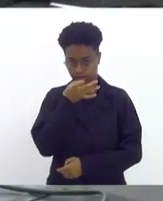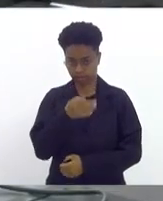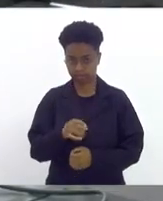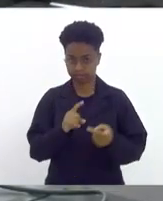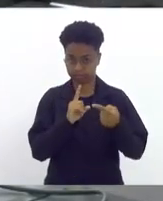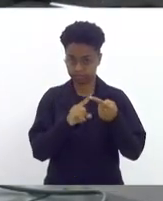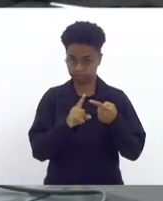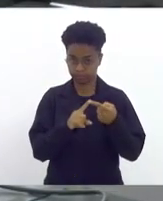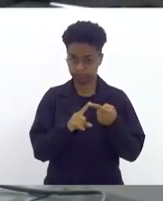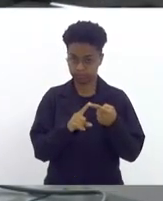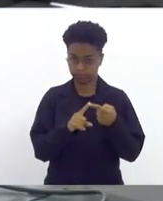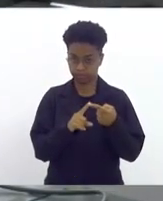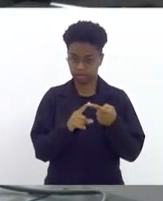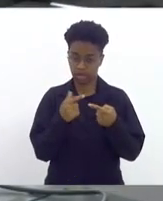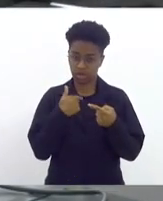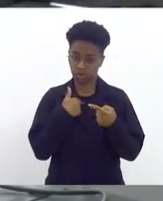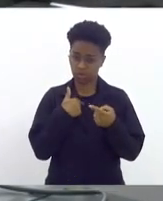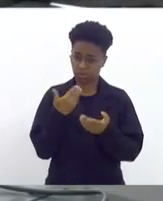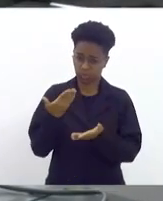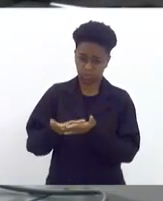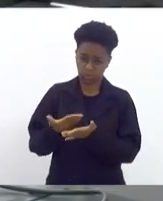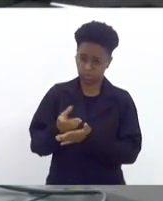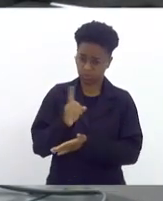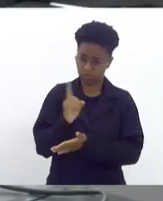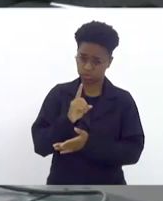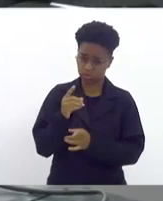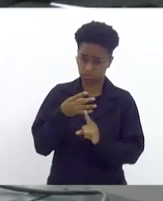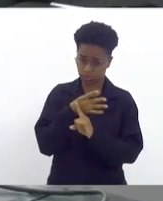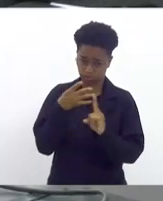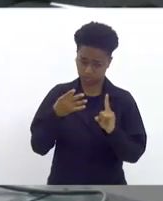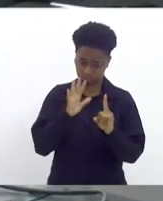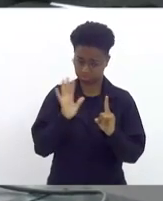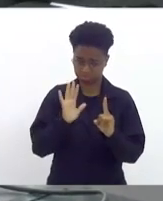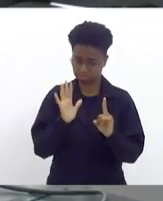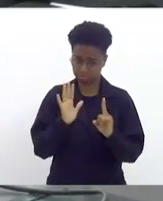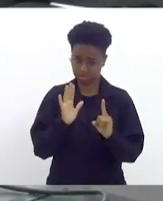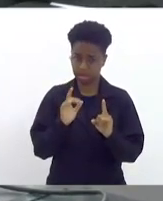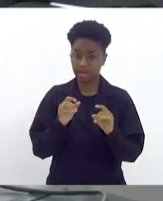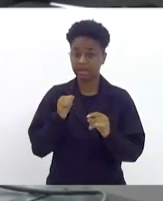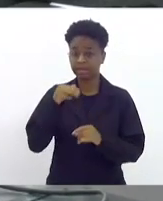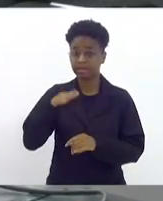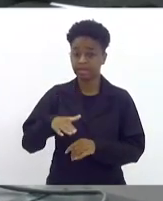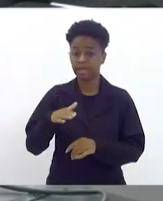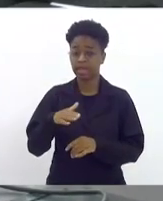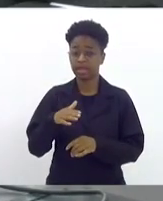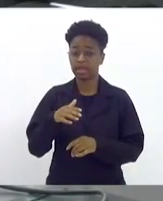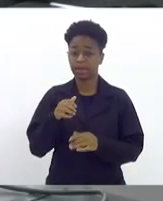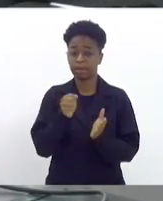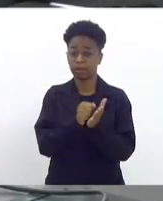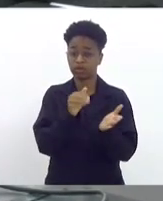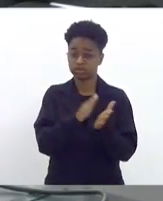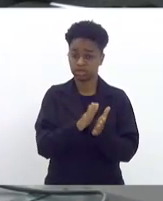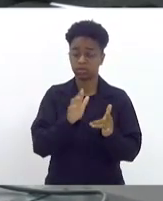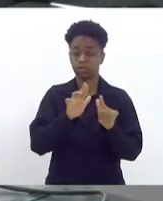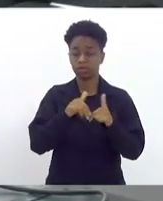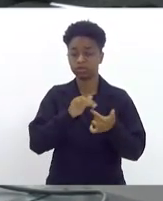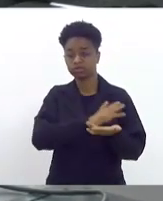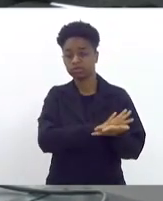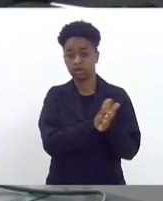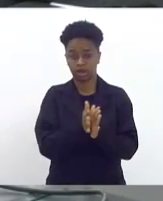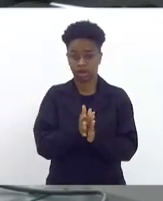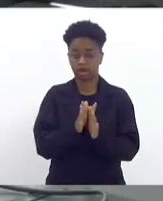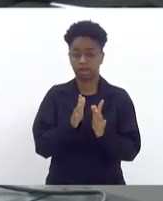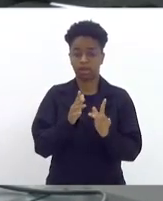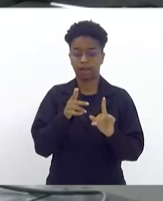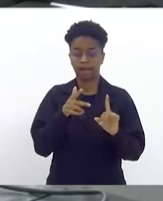o primeiro que não que eu seja um especialista nessa sigla pelo contrário que responde o processo de transfobia sou eu mas vou me permitir que